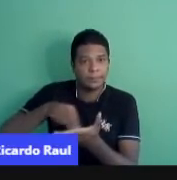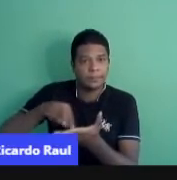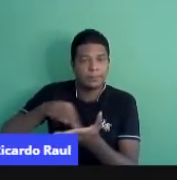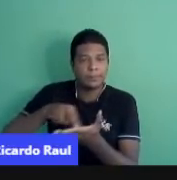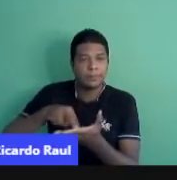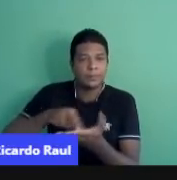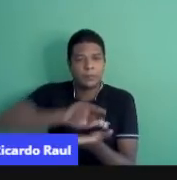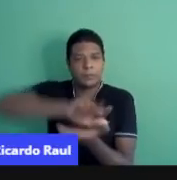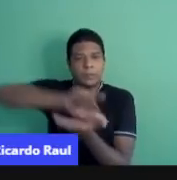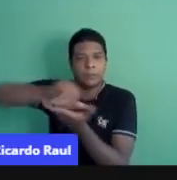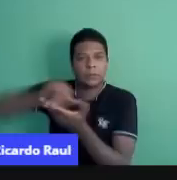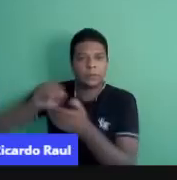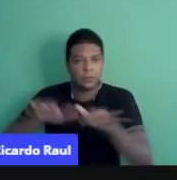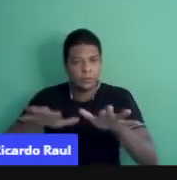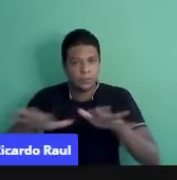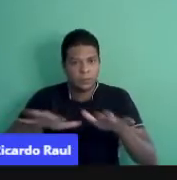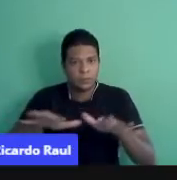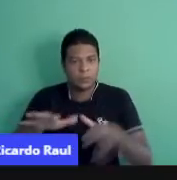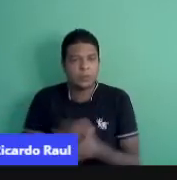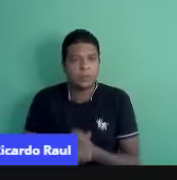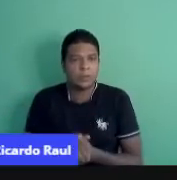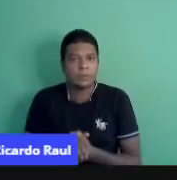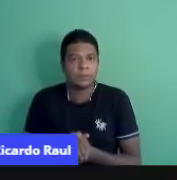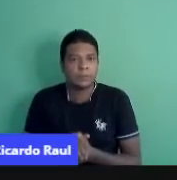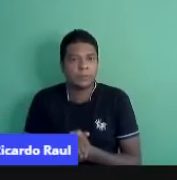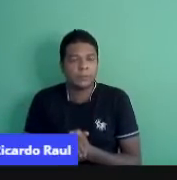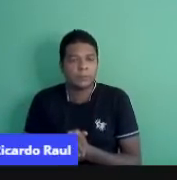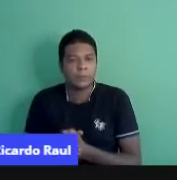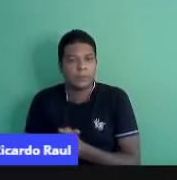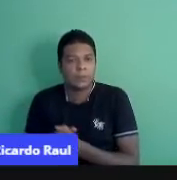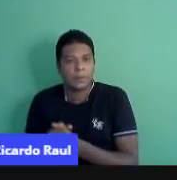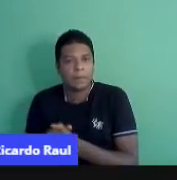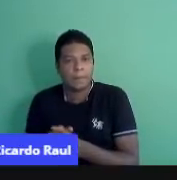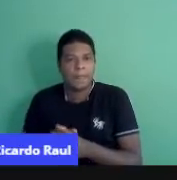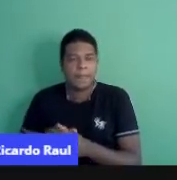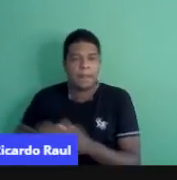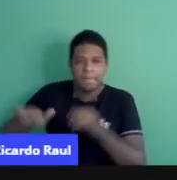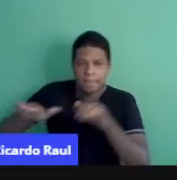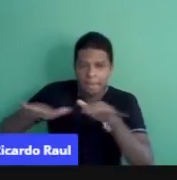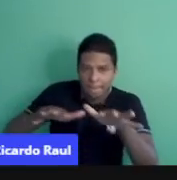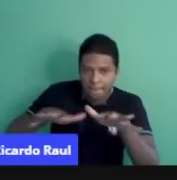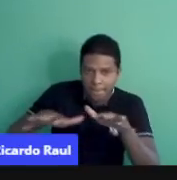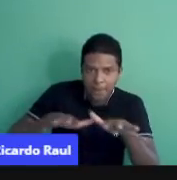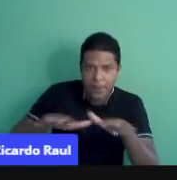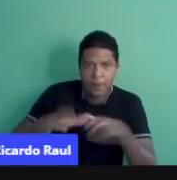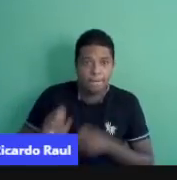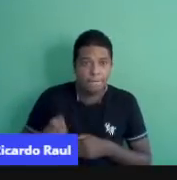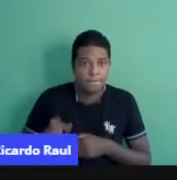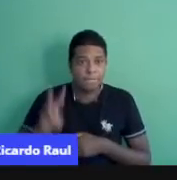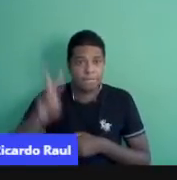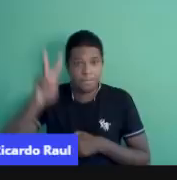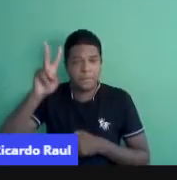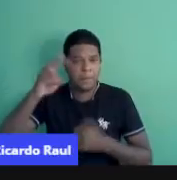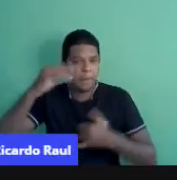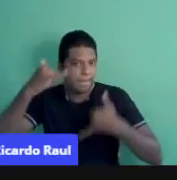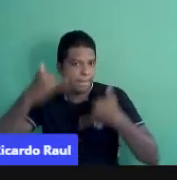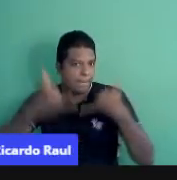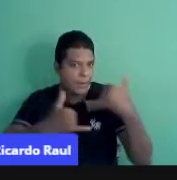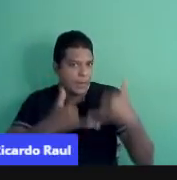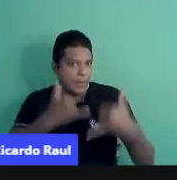É um campo que ele explora movimentações, ele valoriza muitas brincadeiras.